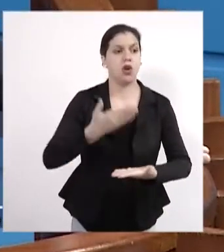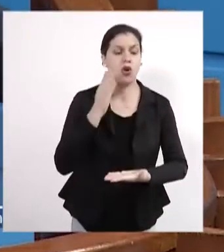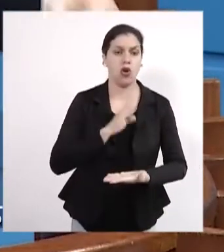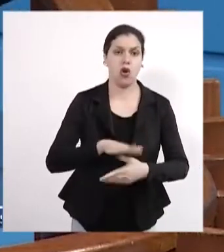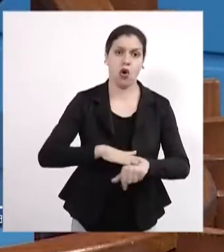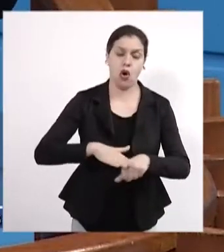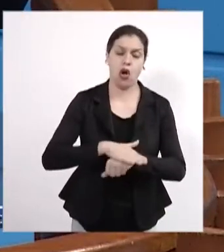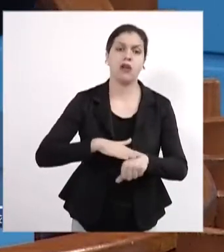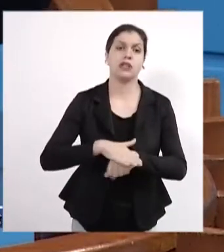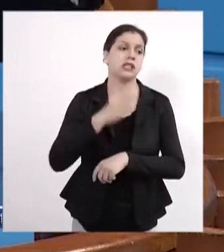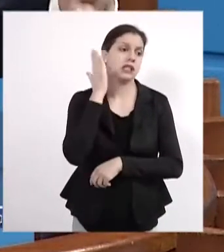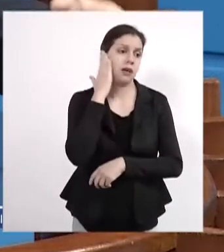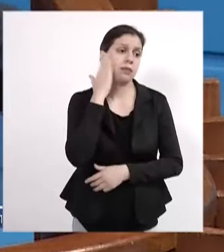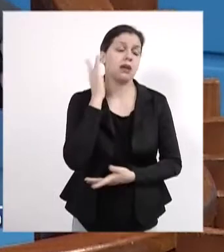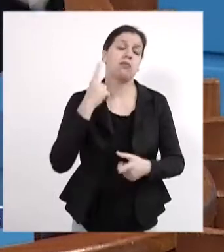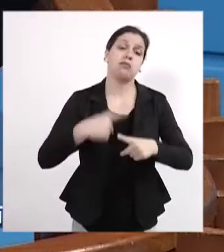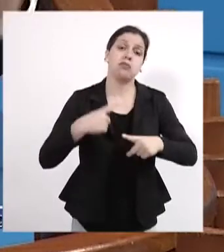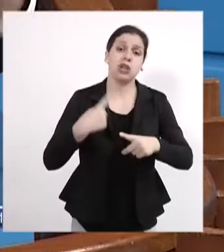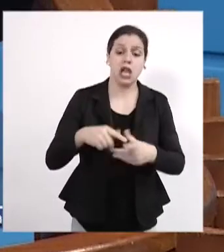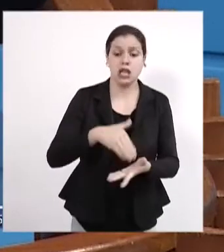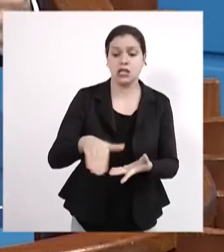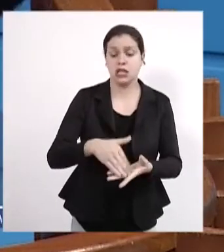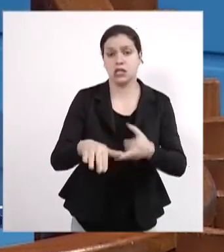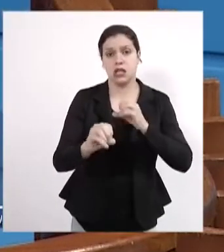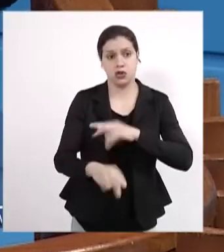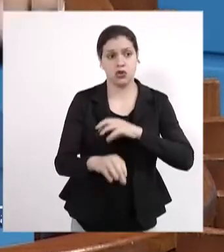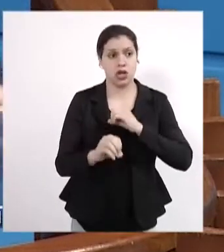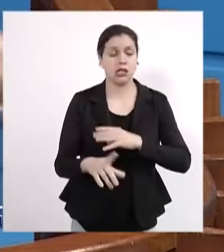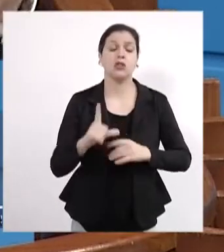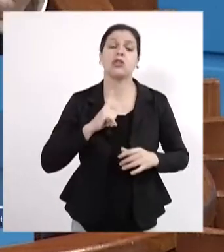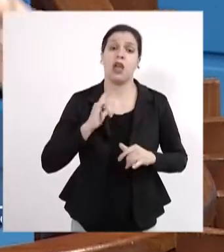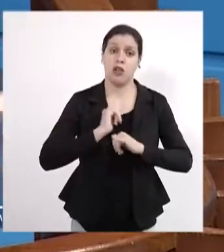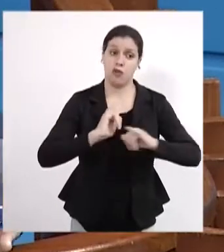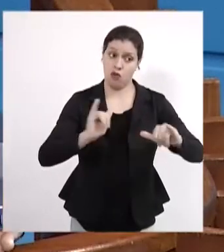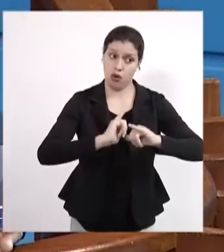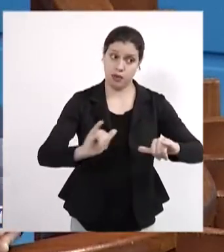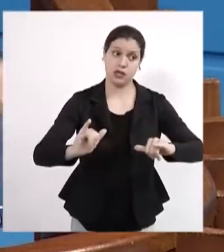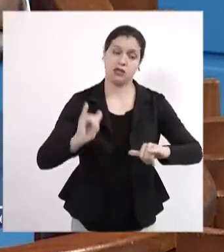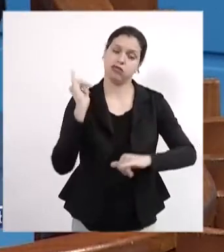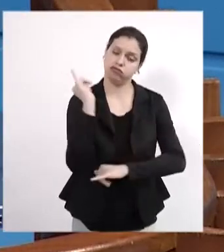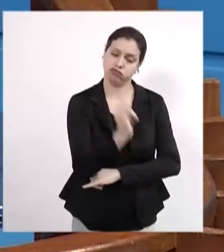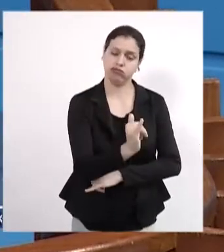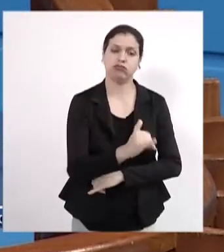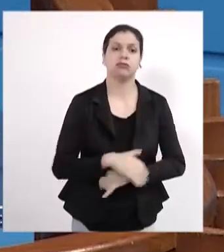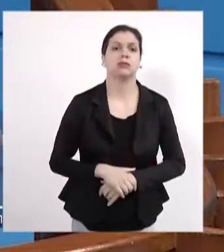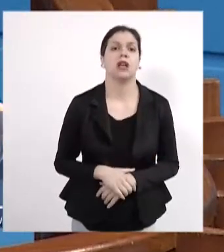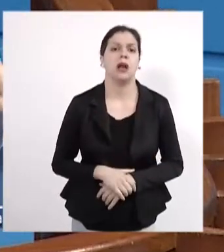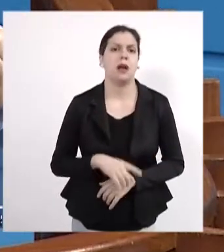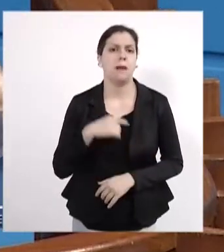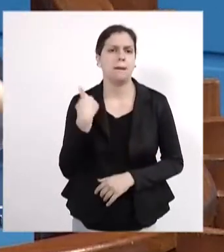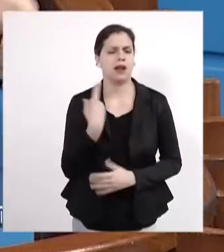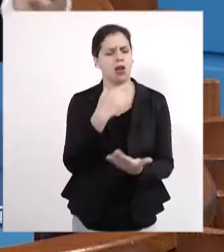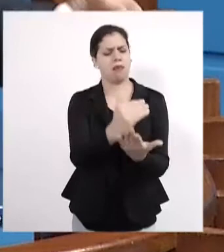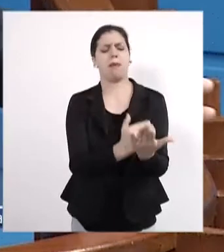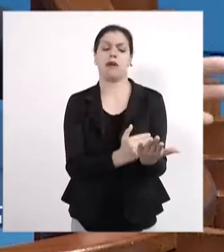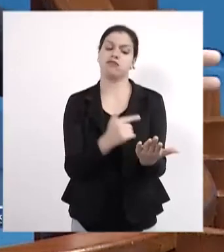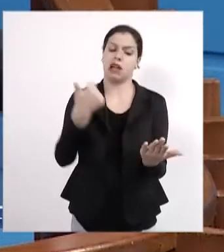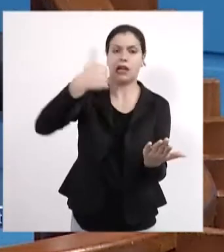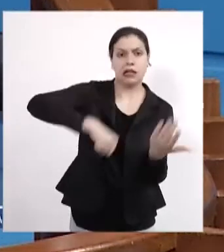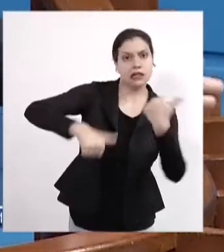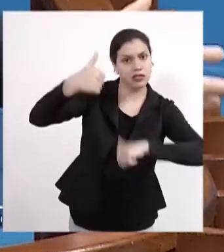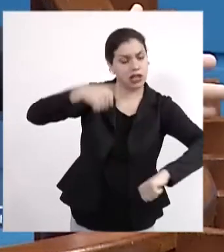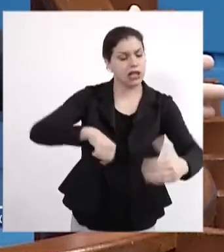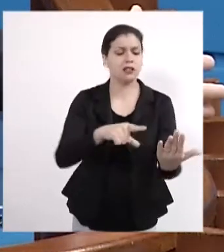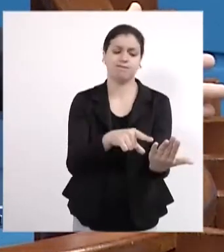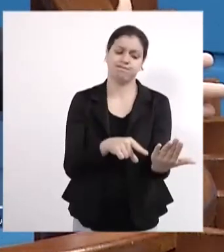reais, o que realmente a Secretaria tem de informações para nos repassar, para a gente avaliar se de fato essas medidas